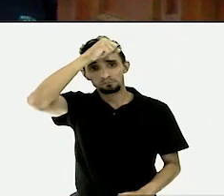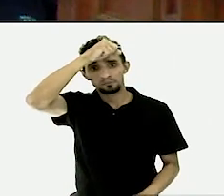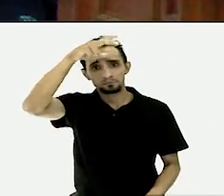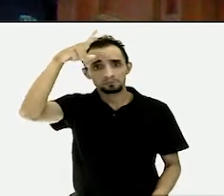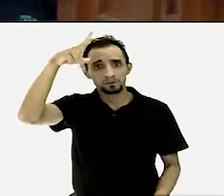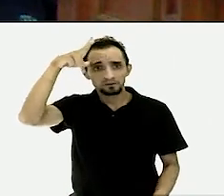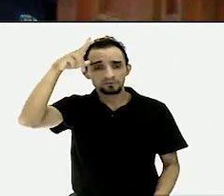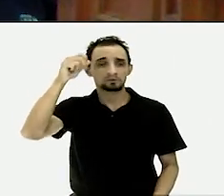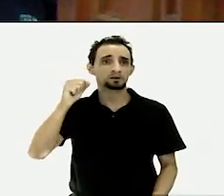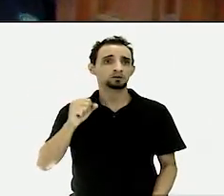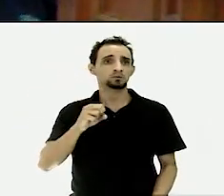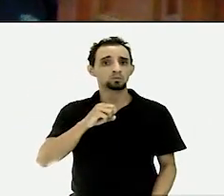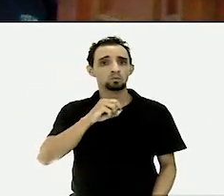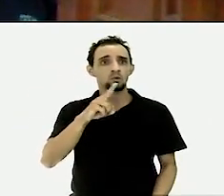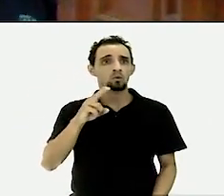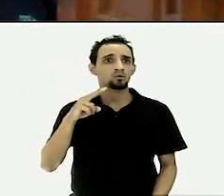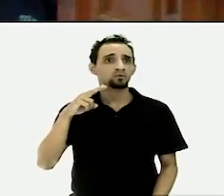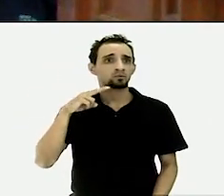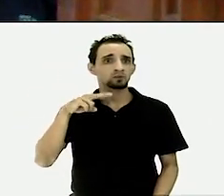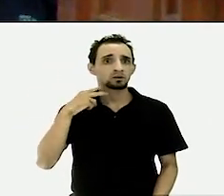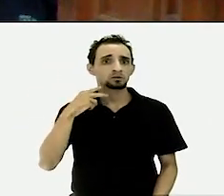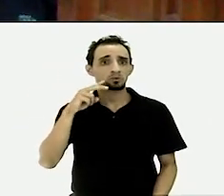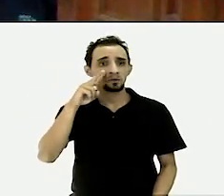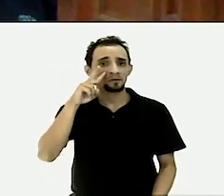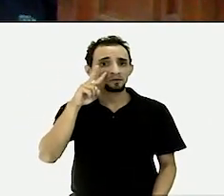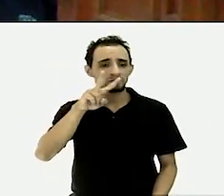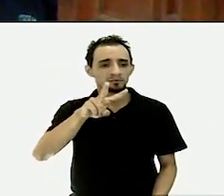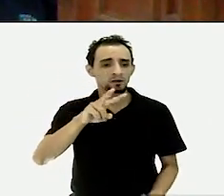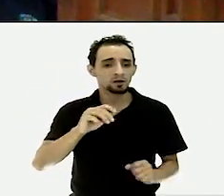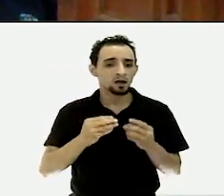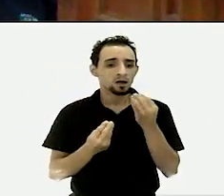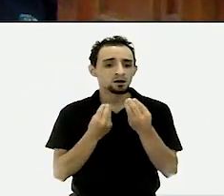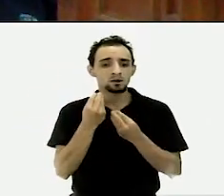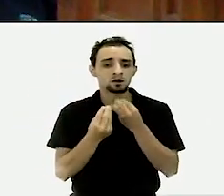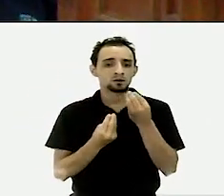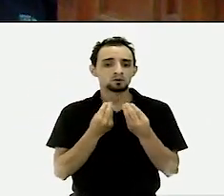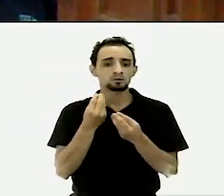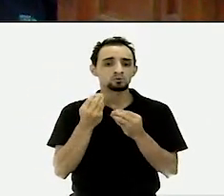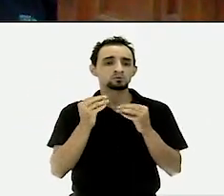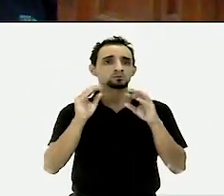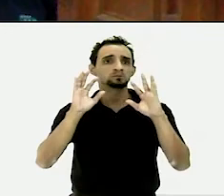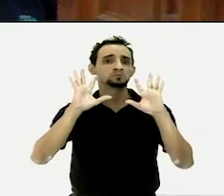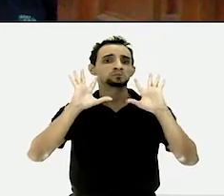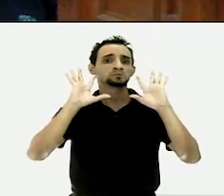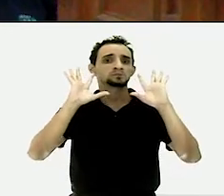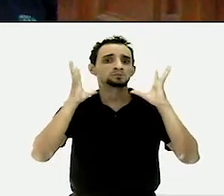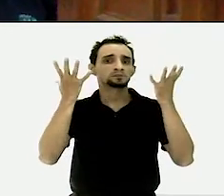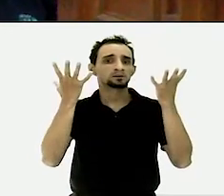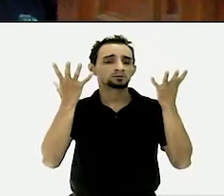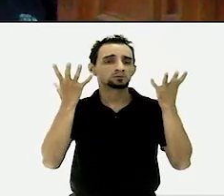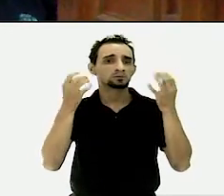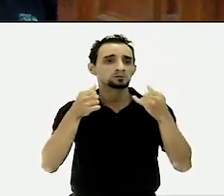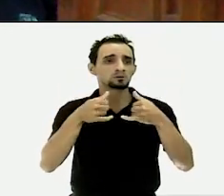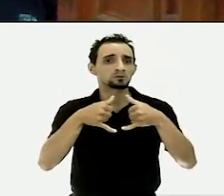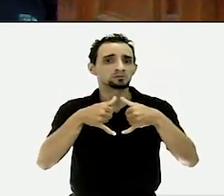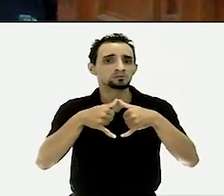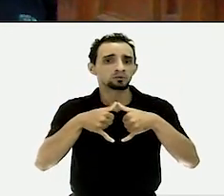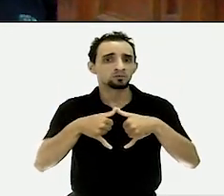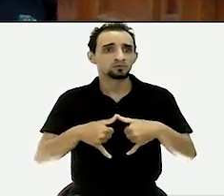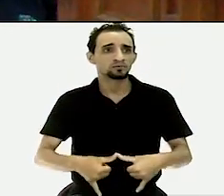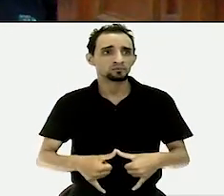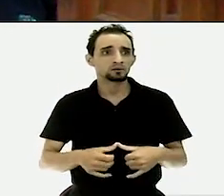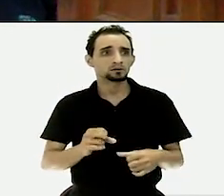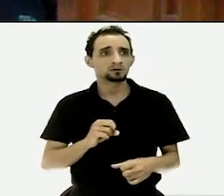melhorias que podem ser feitas na nossa cidade. Mas, dentro desse assunto, então, eu peço aí que o secretário de Educação, junto com o Corpo de